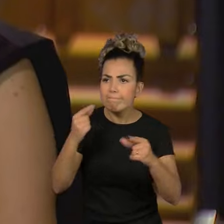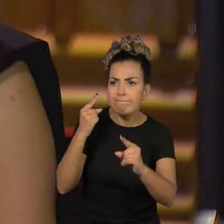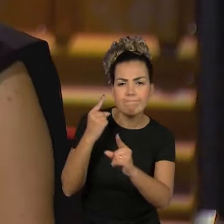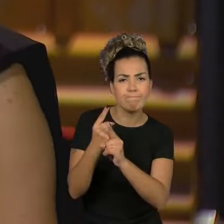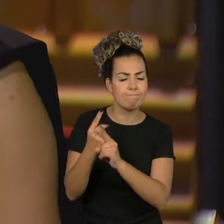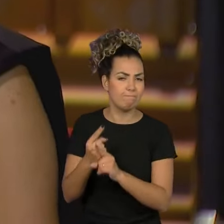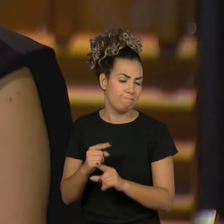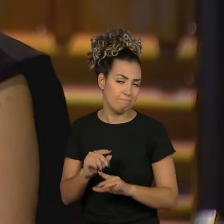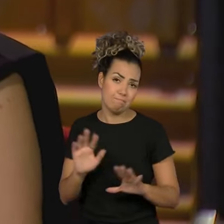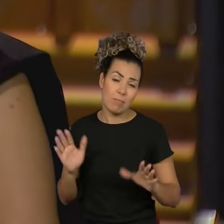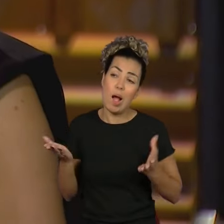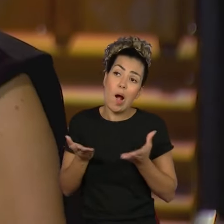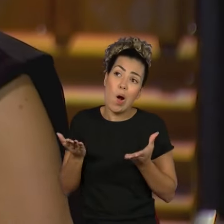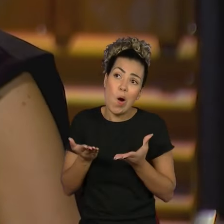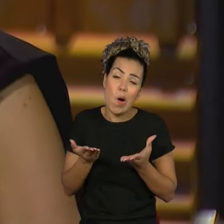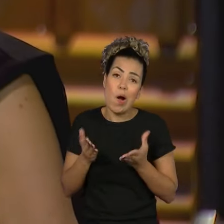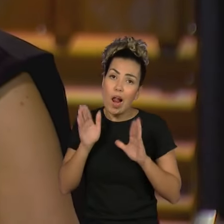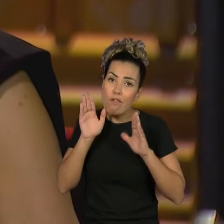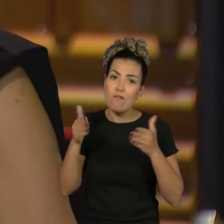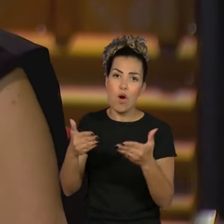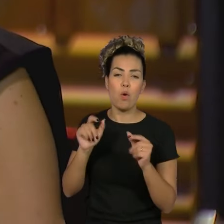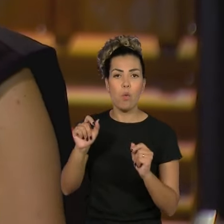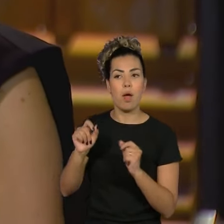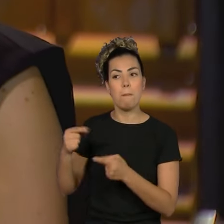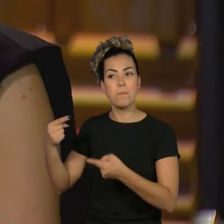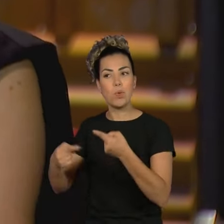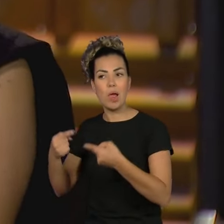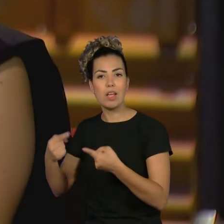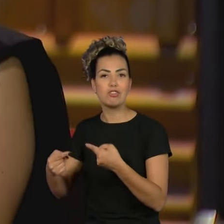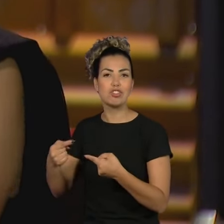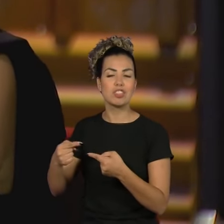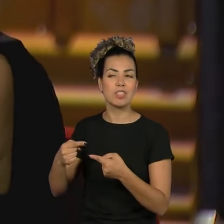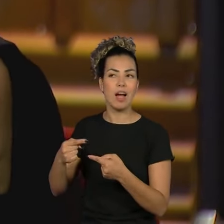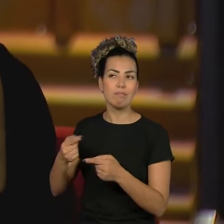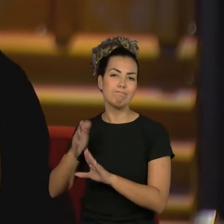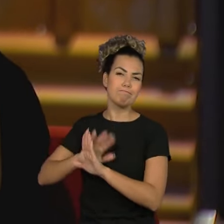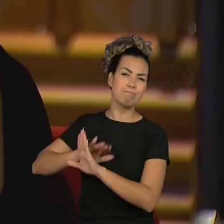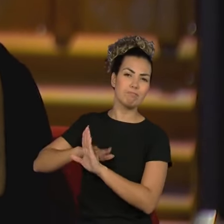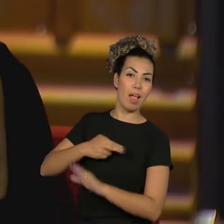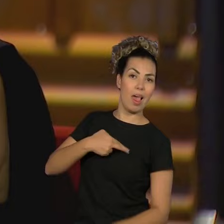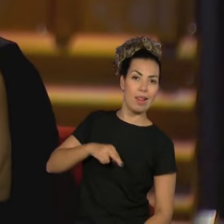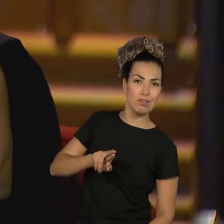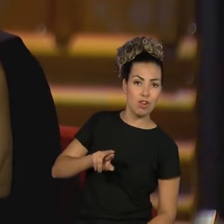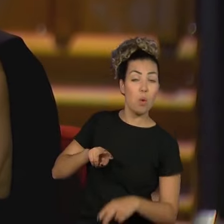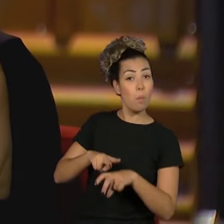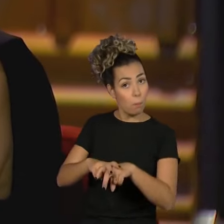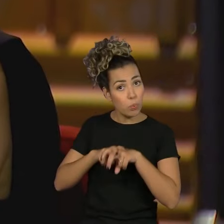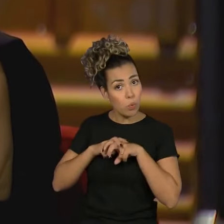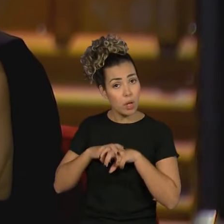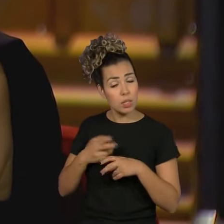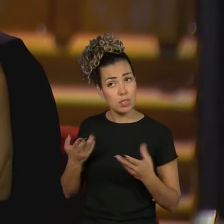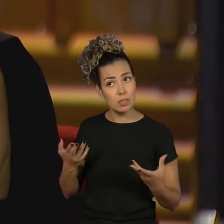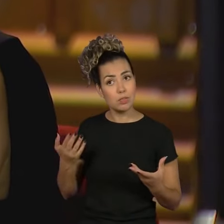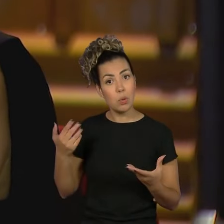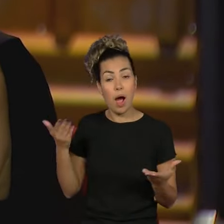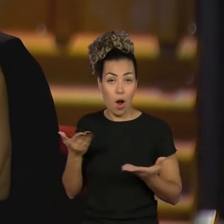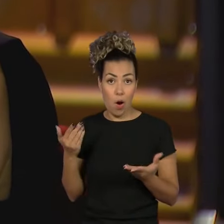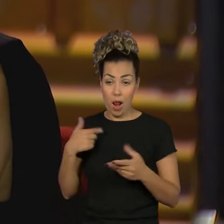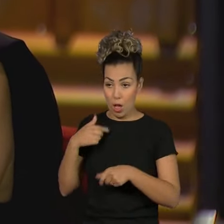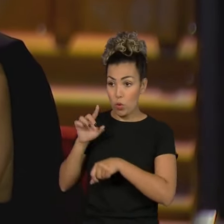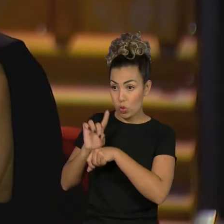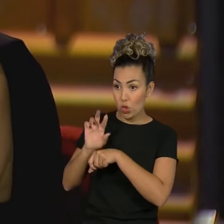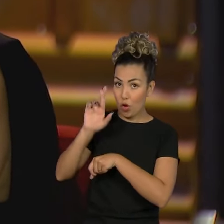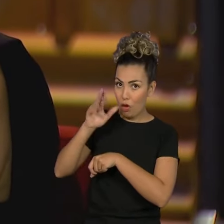justamente na relação da religião com a política foi por isso que inclusive eu fui tardiamente eu sou uma doutoranda